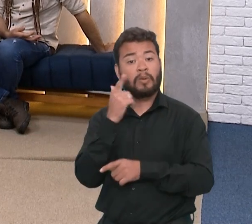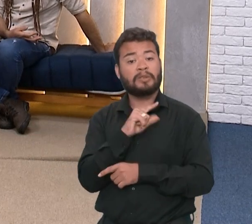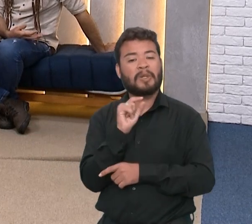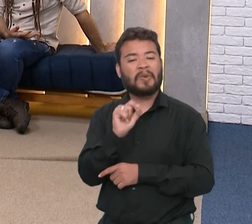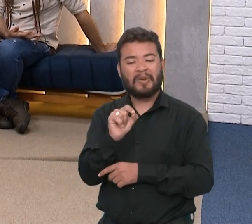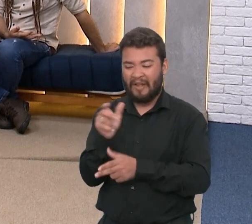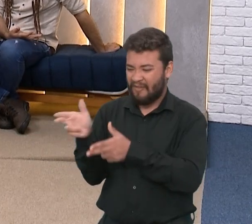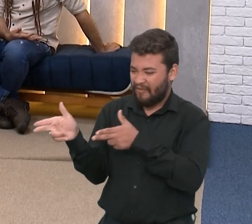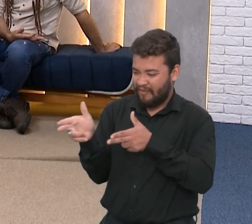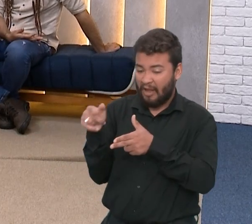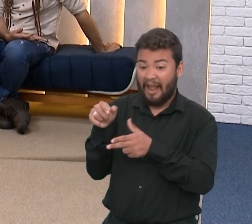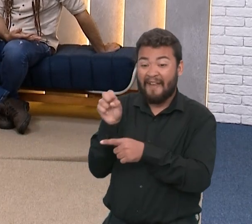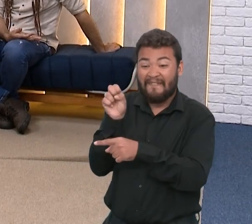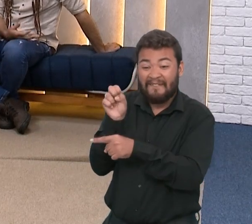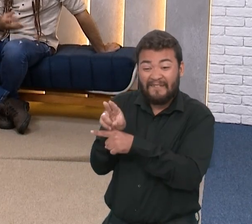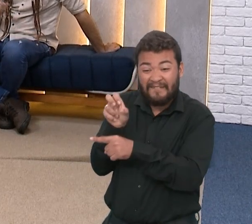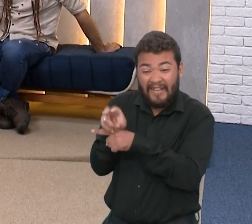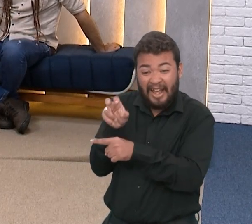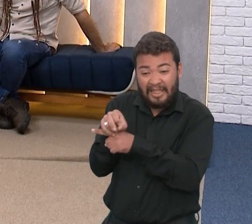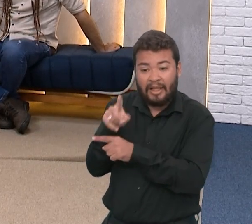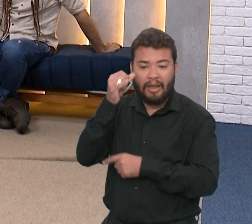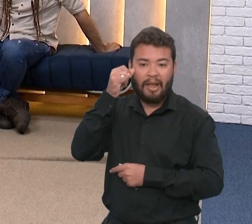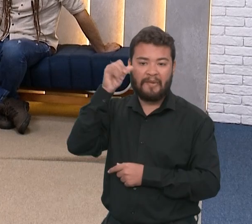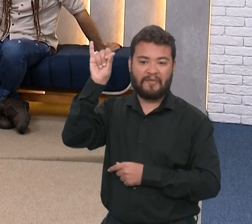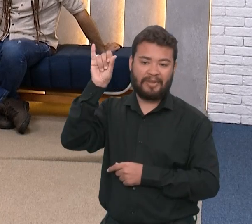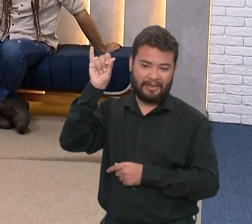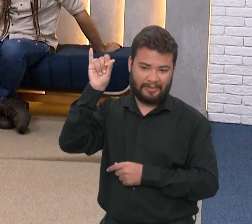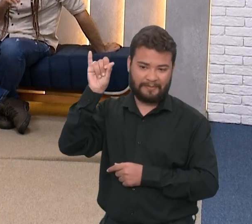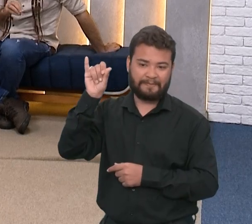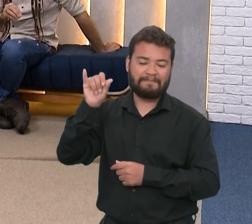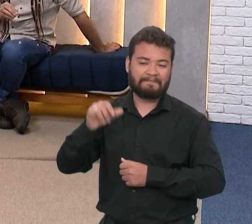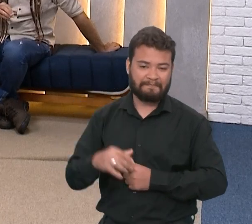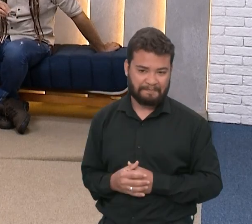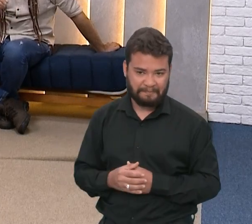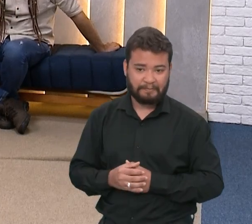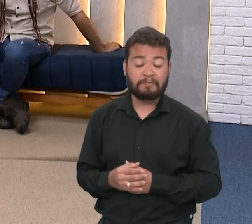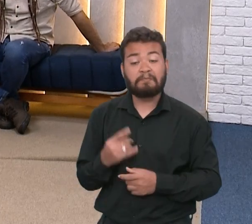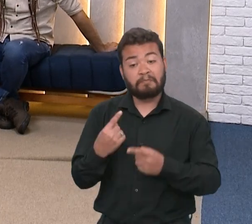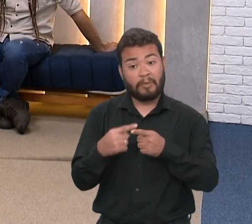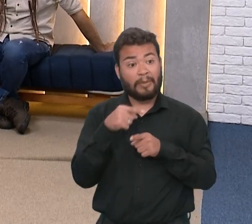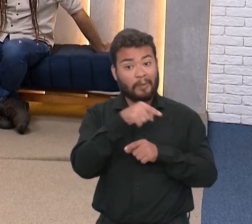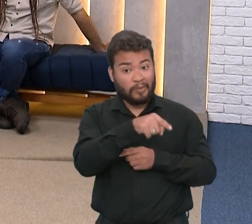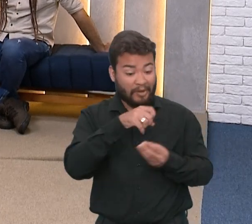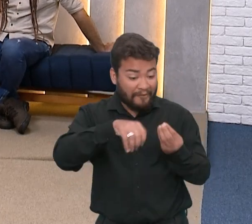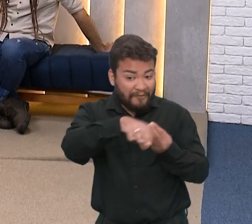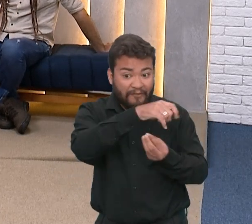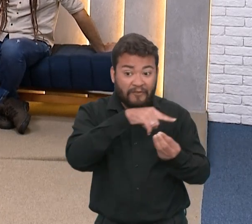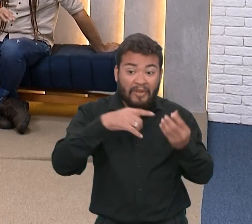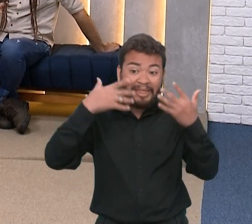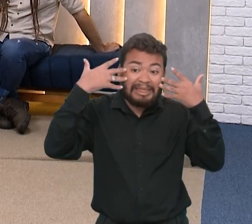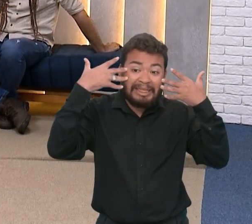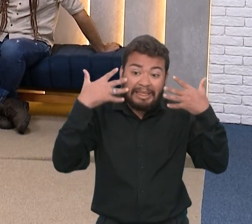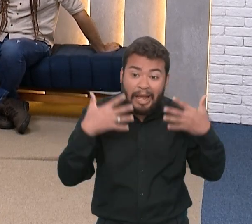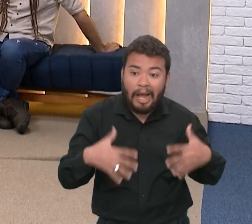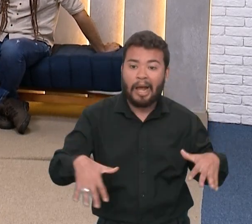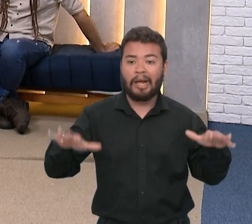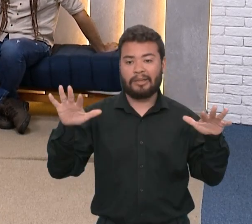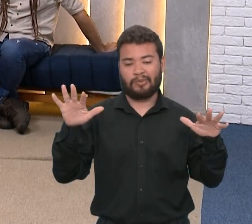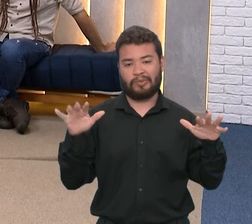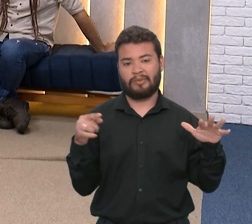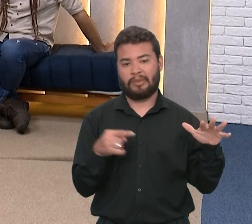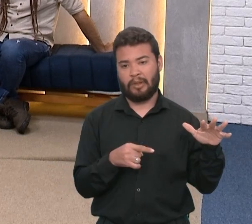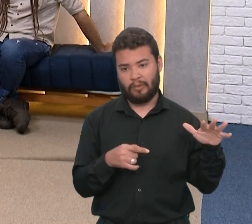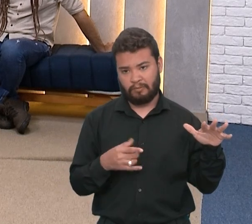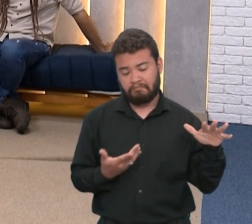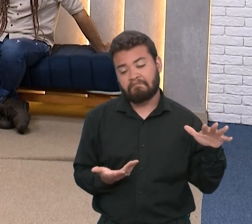que essas plantas deixam de receber, porque a partir desse elemento natural que entra para combater as